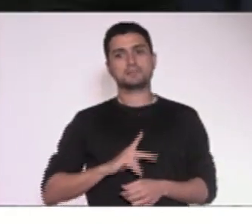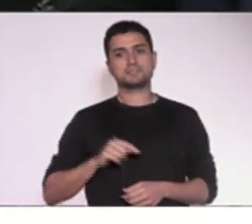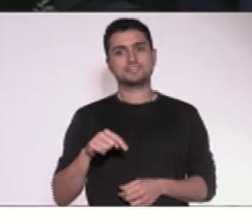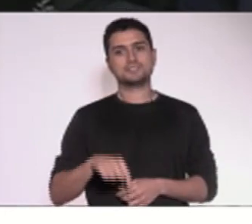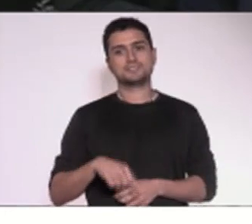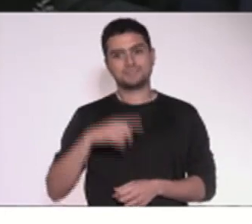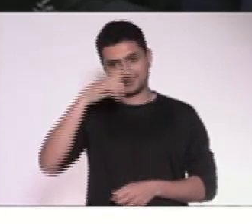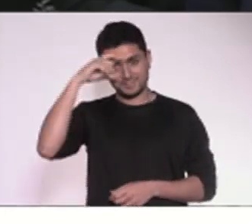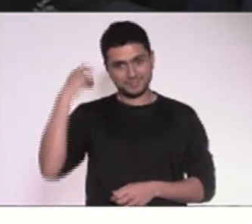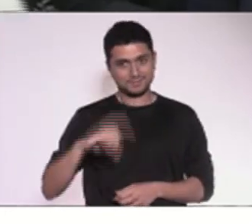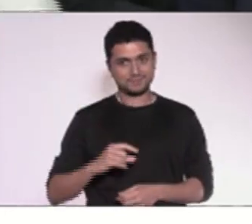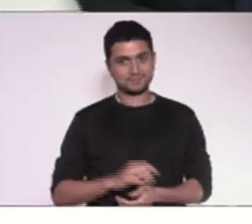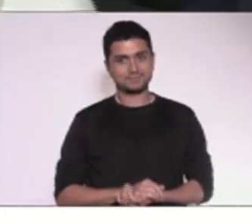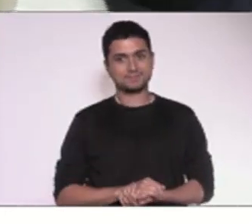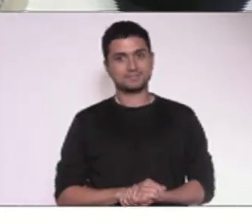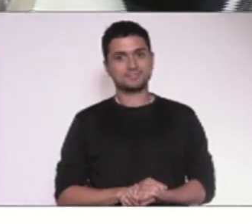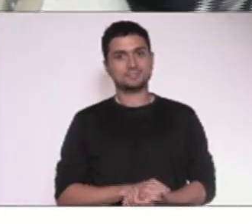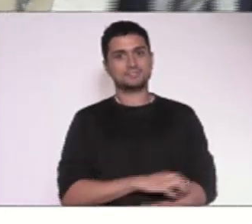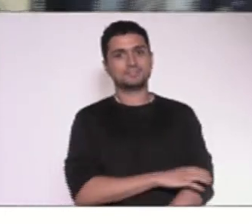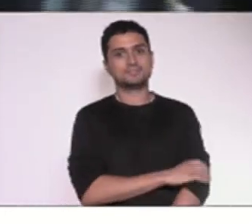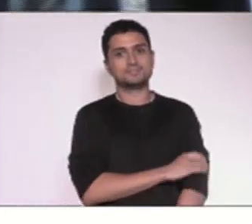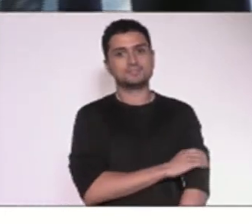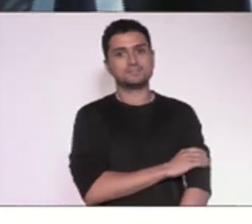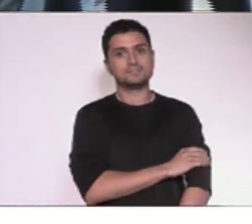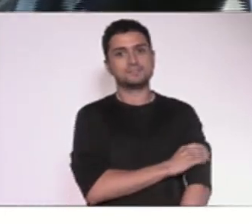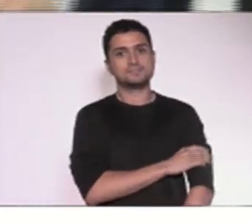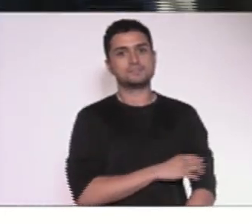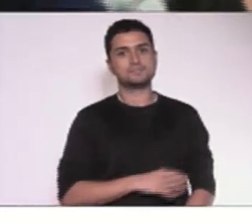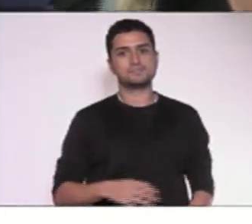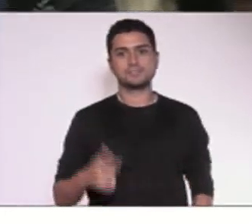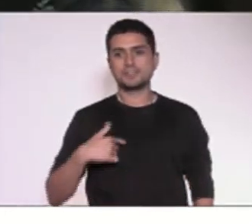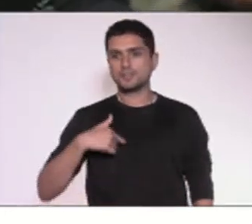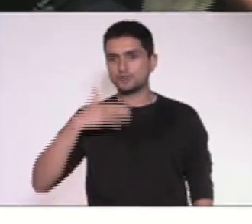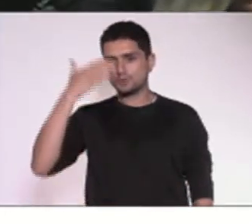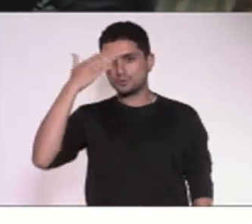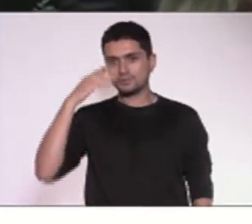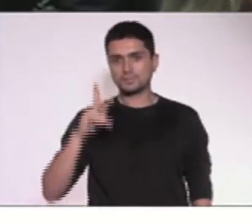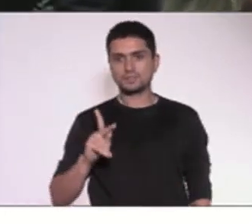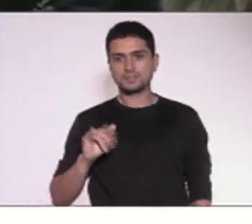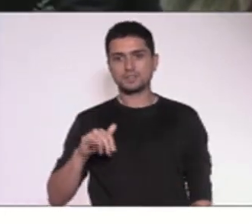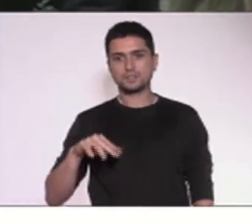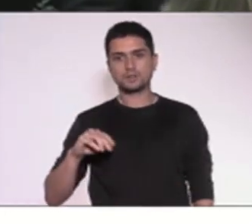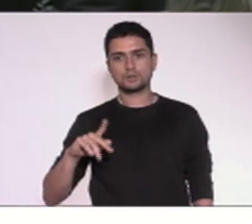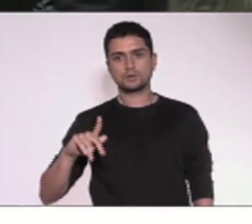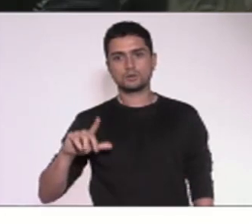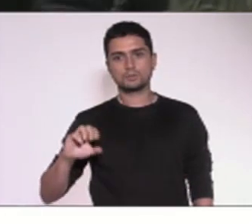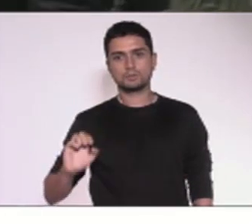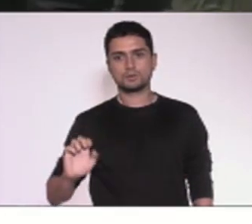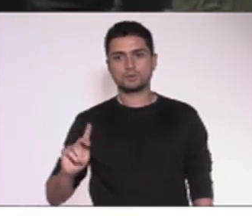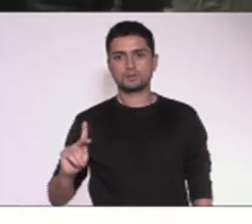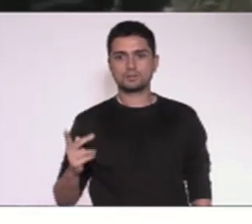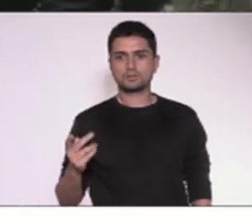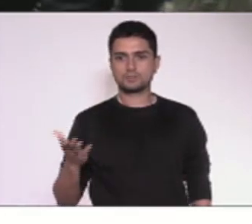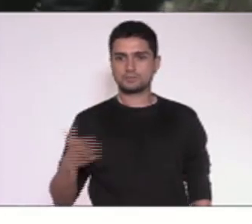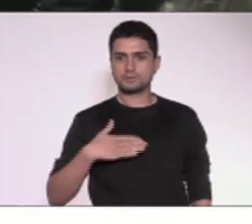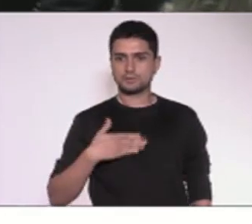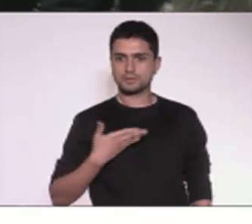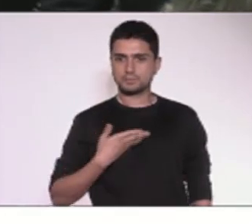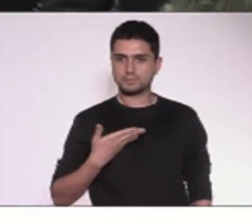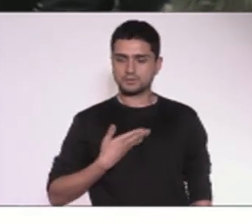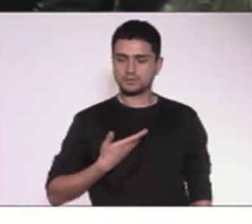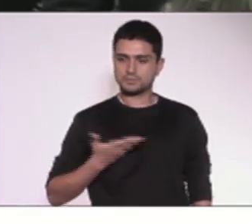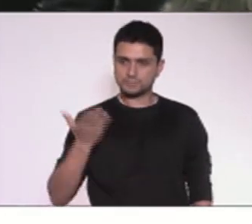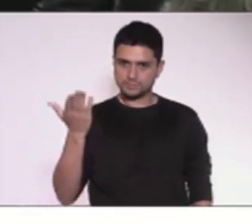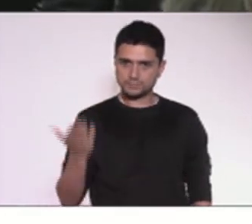tostar aqui. Eu não tinha visto o Quinoploc, meu amigo deputado, fazer referência à sua presença. Fazer mais uma